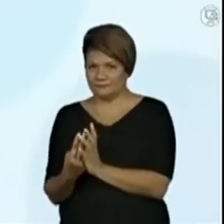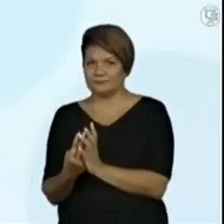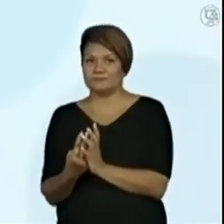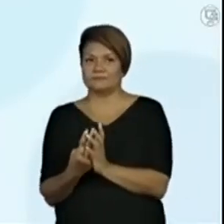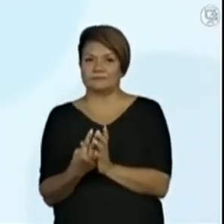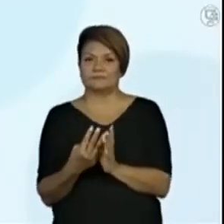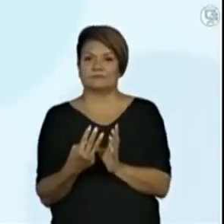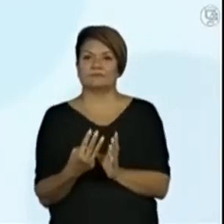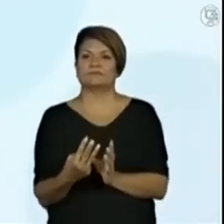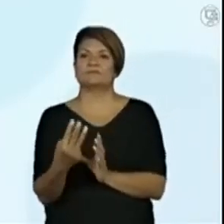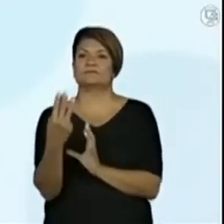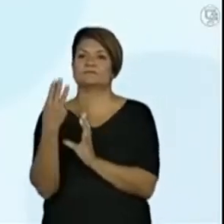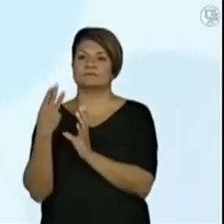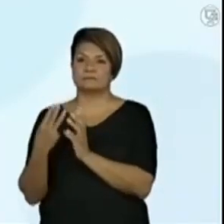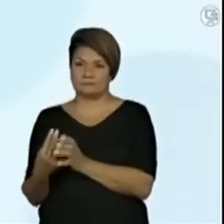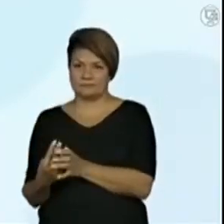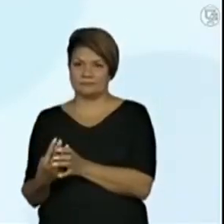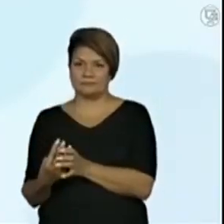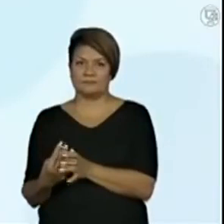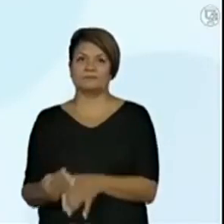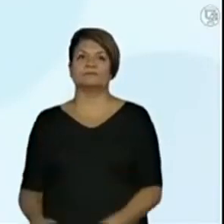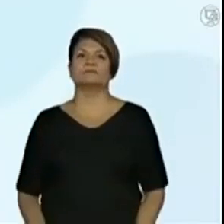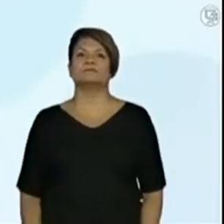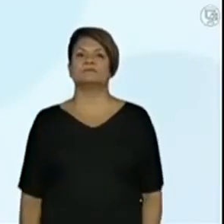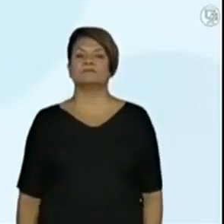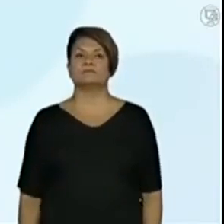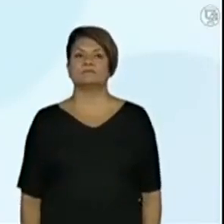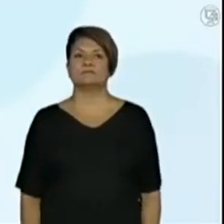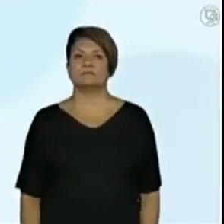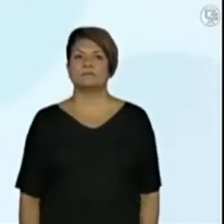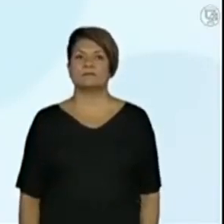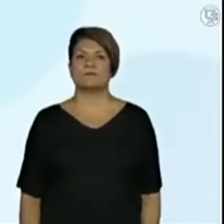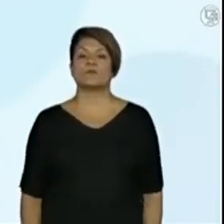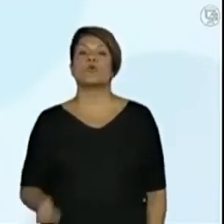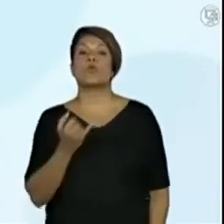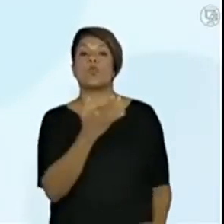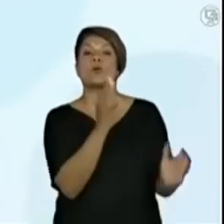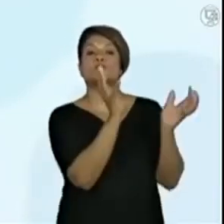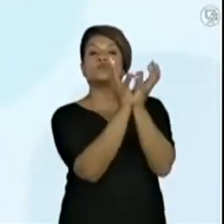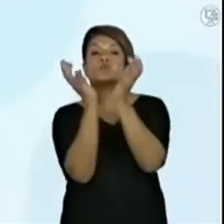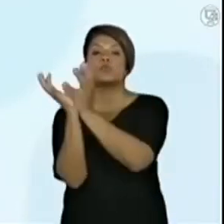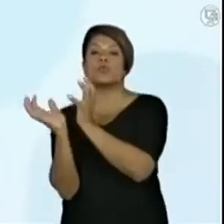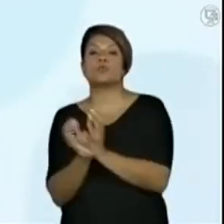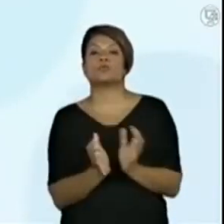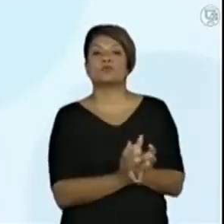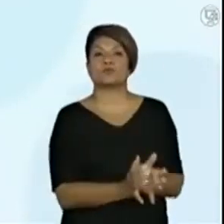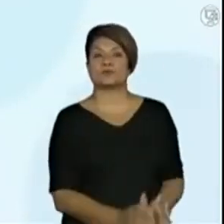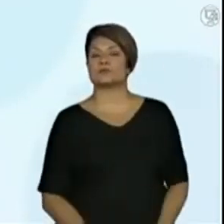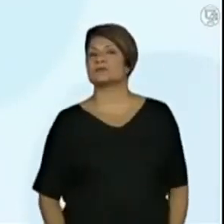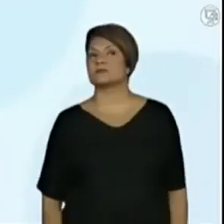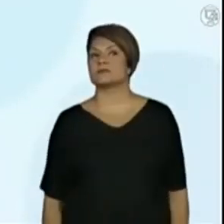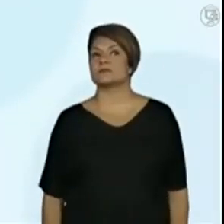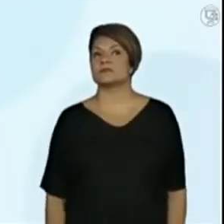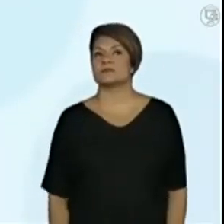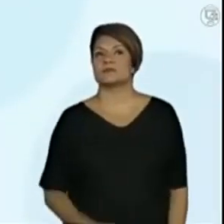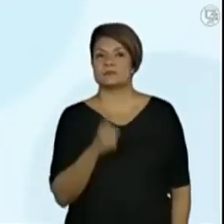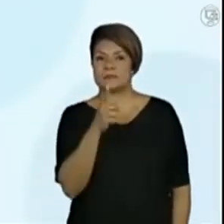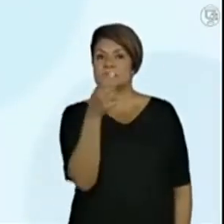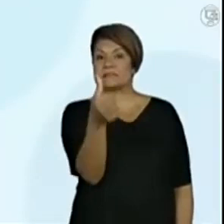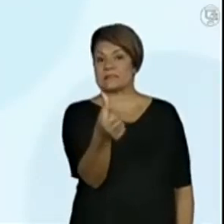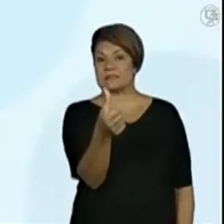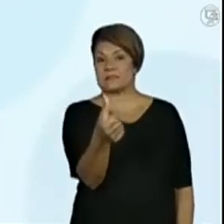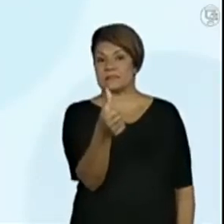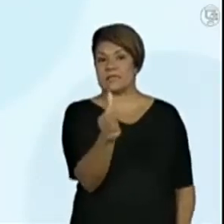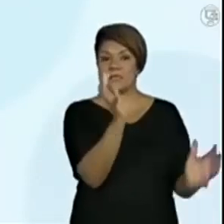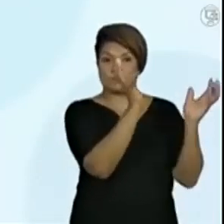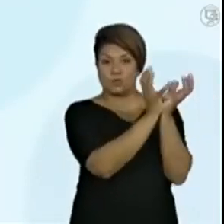3 bombons. 3 bombons. Quantos grupos eu formei, professora? Com 3 bombons. Você formou